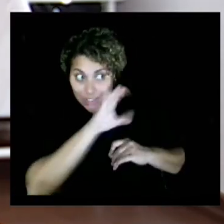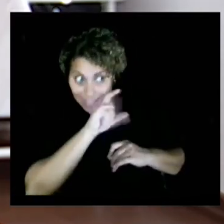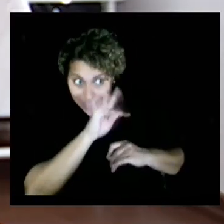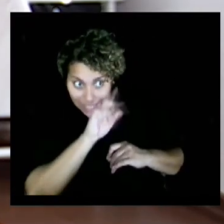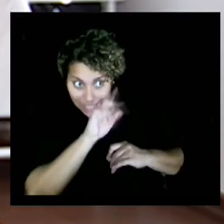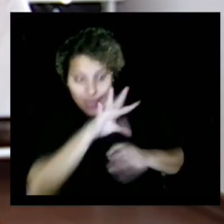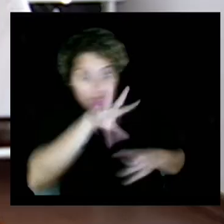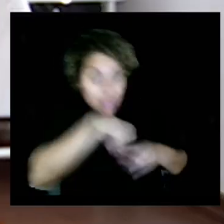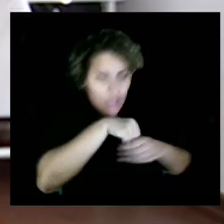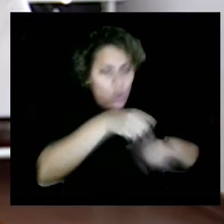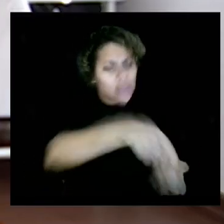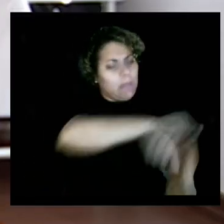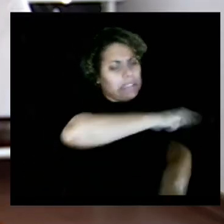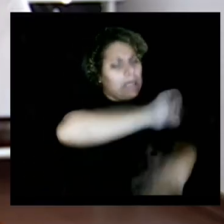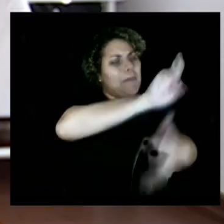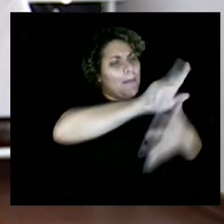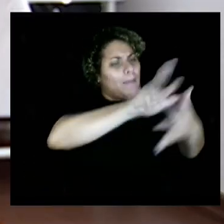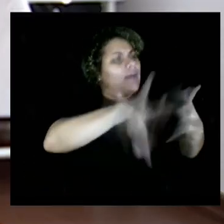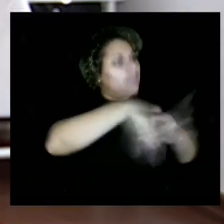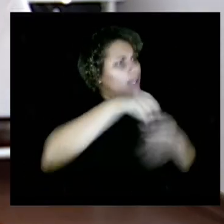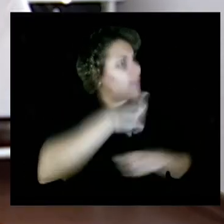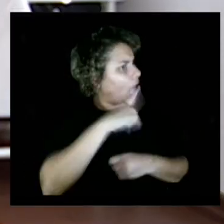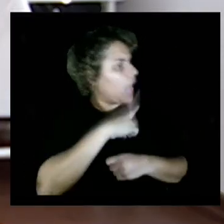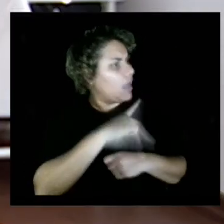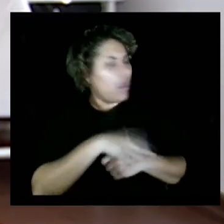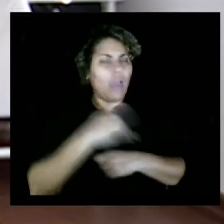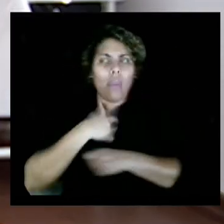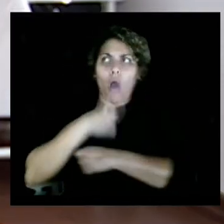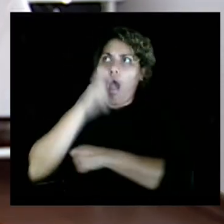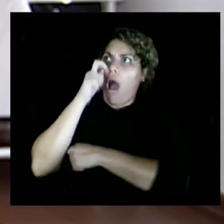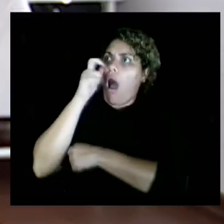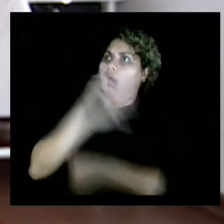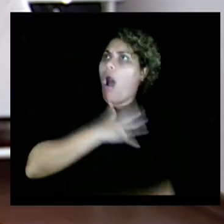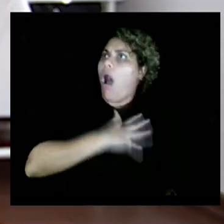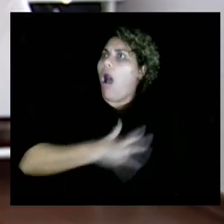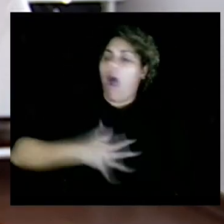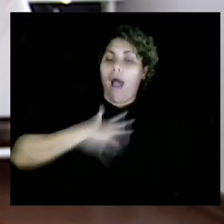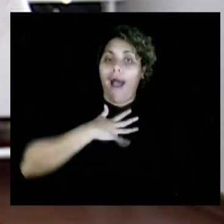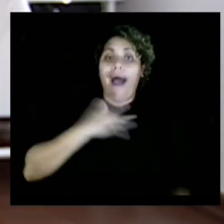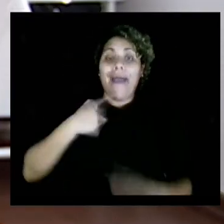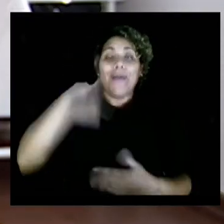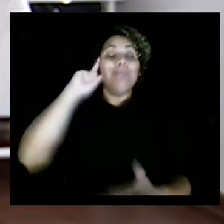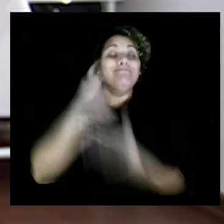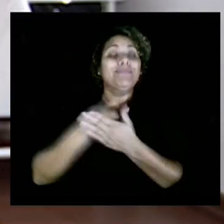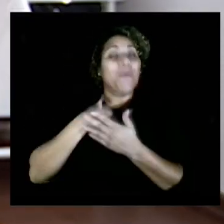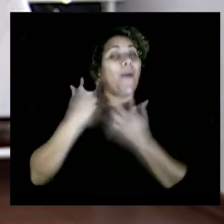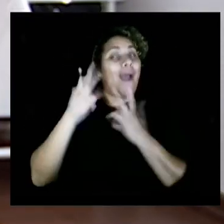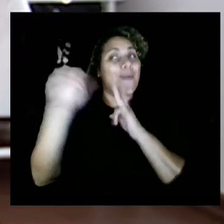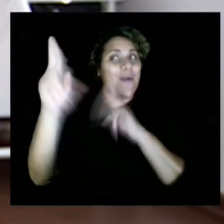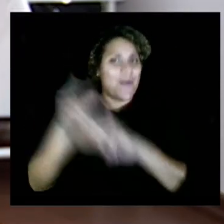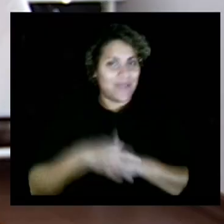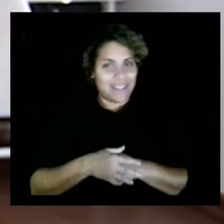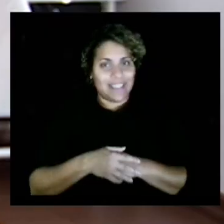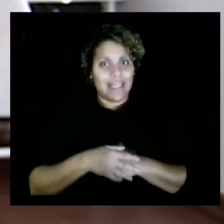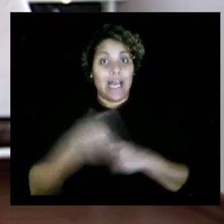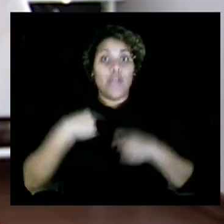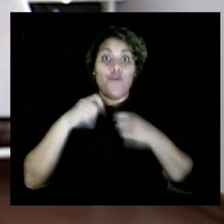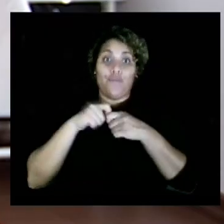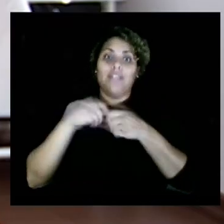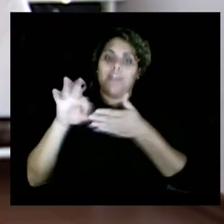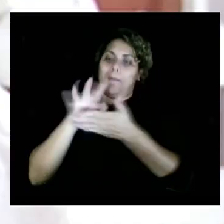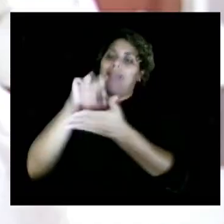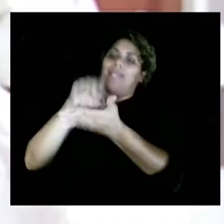é o que eu quero fazer. Só que aí, eu fiz a matrícula e o meu